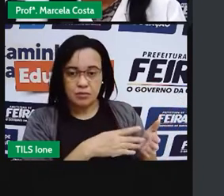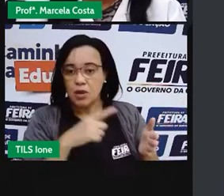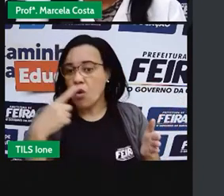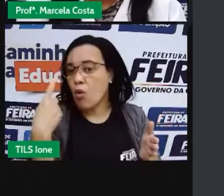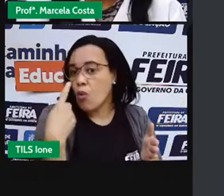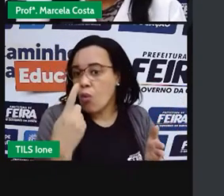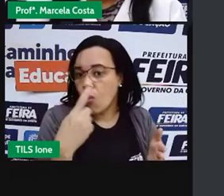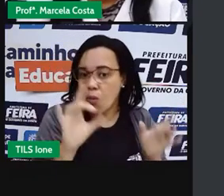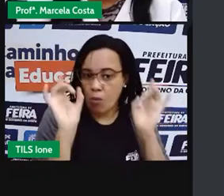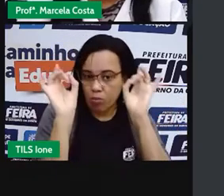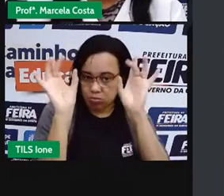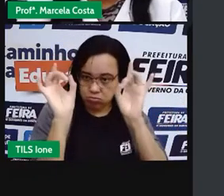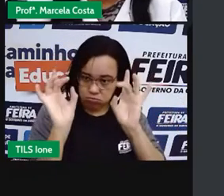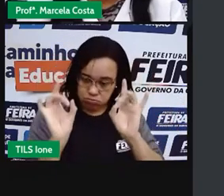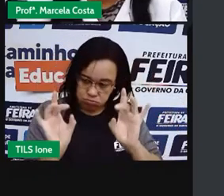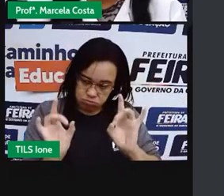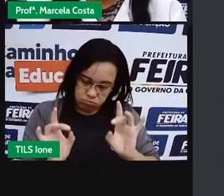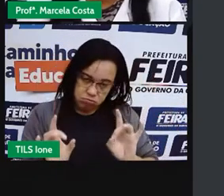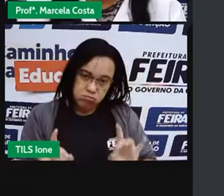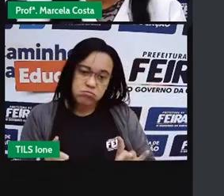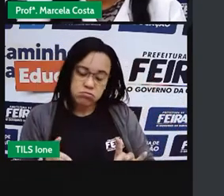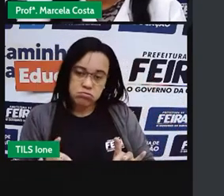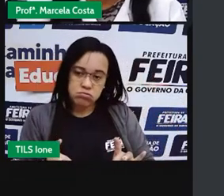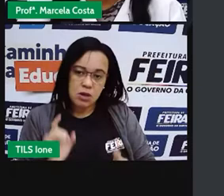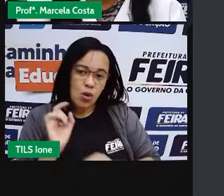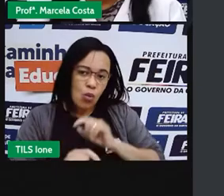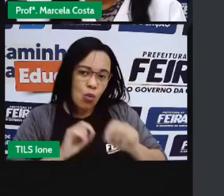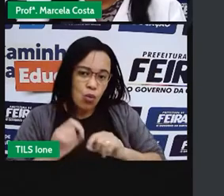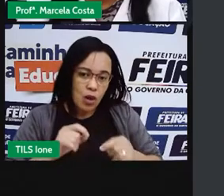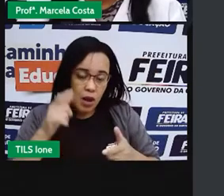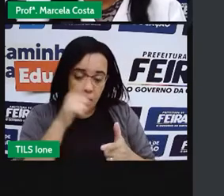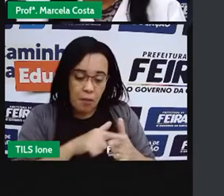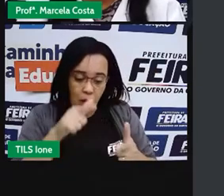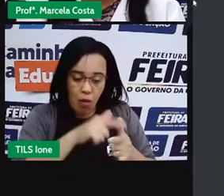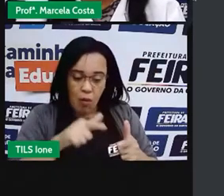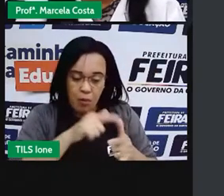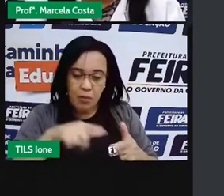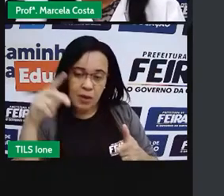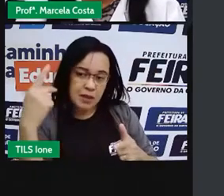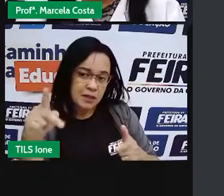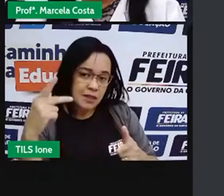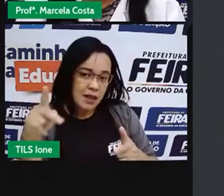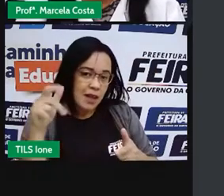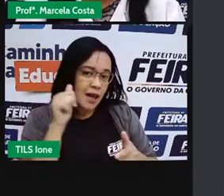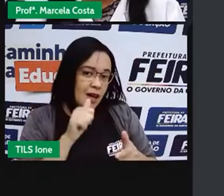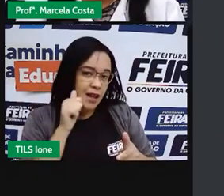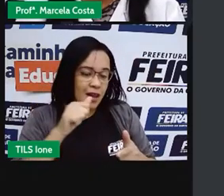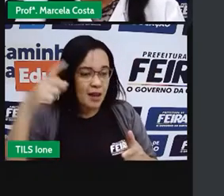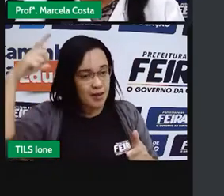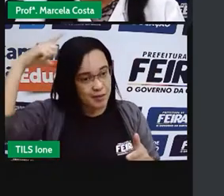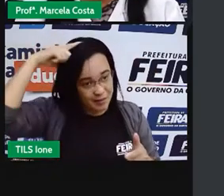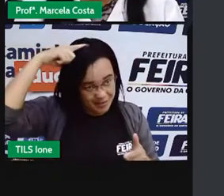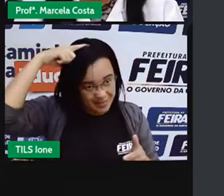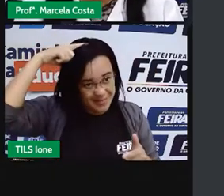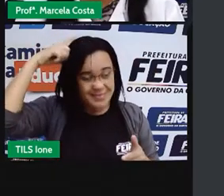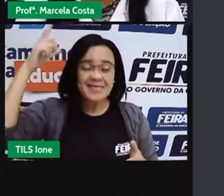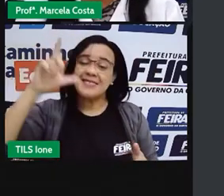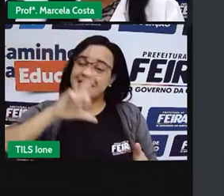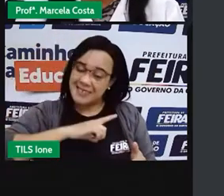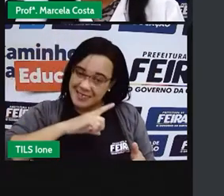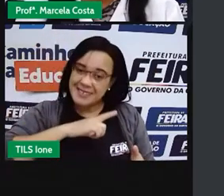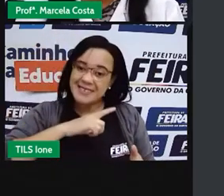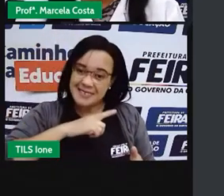chamado Problemas Gastrointestinais e Flatulência dos Mais Encantadoras Princesas